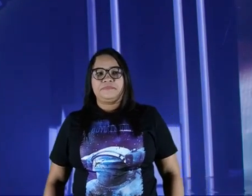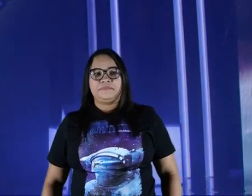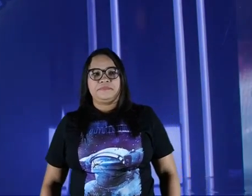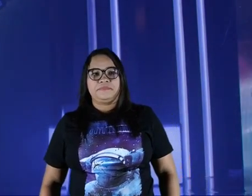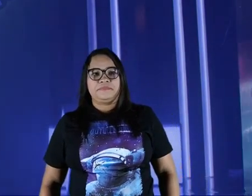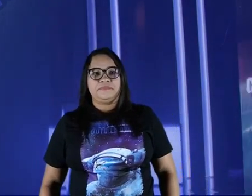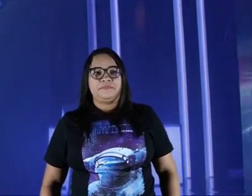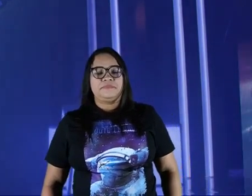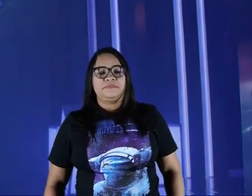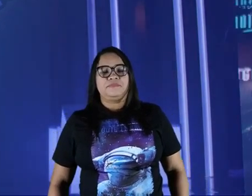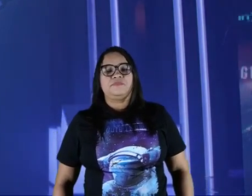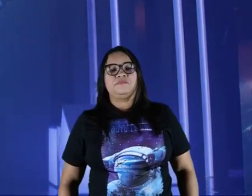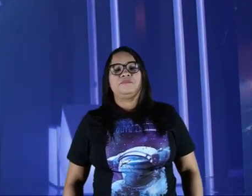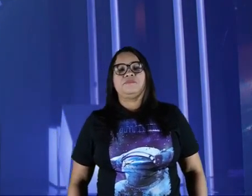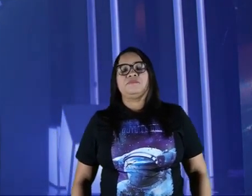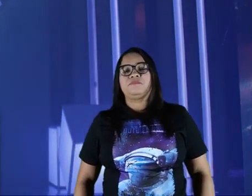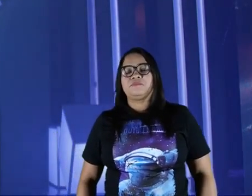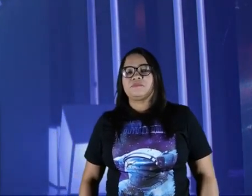A sede